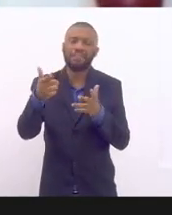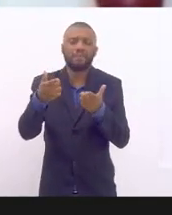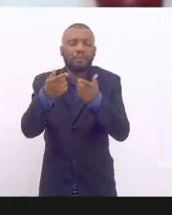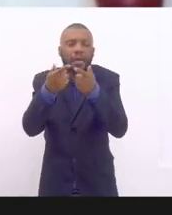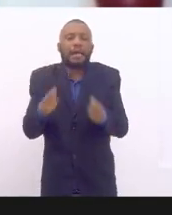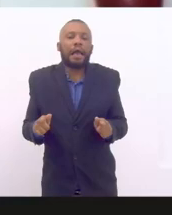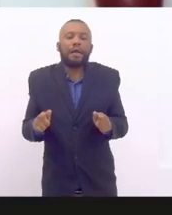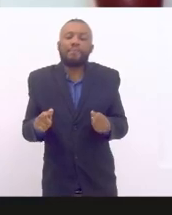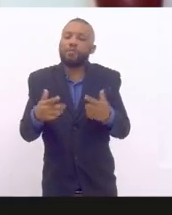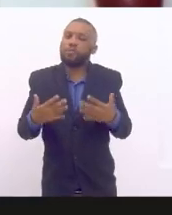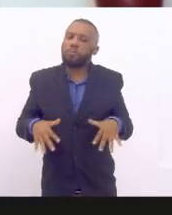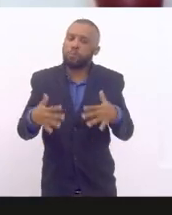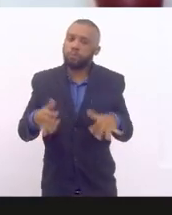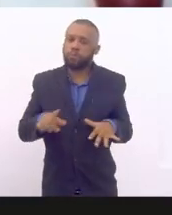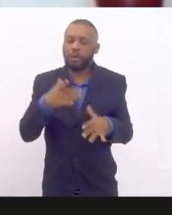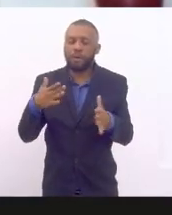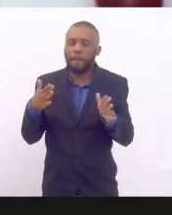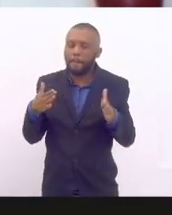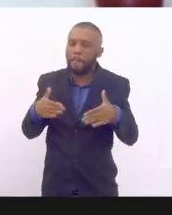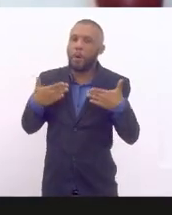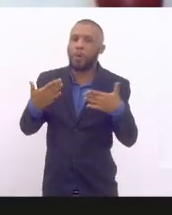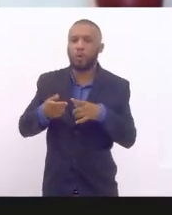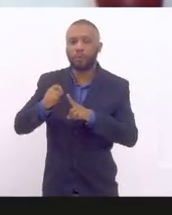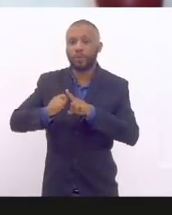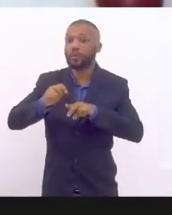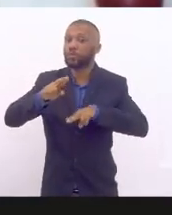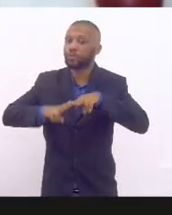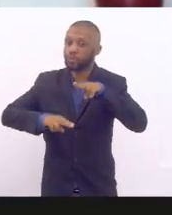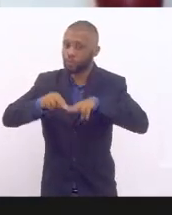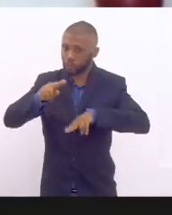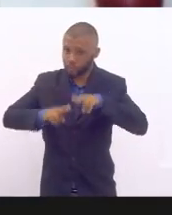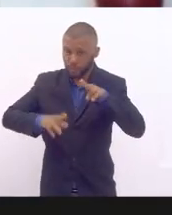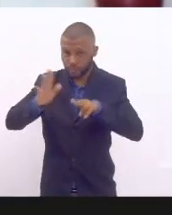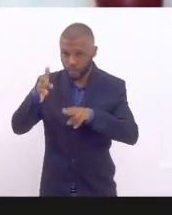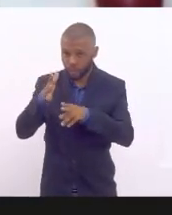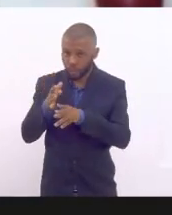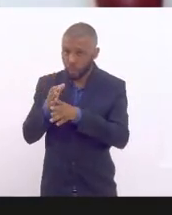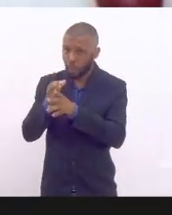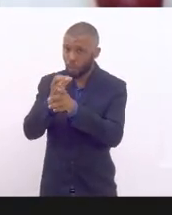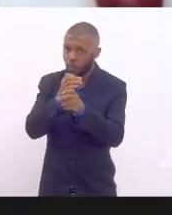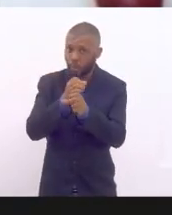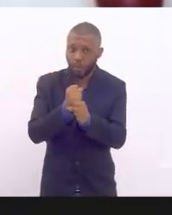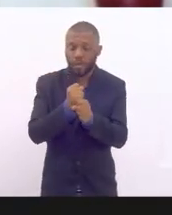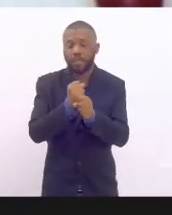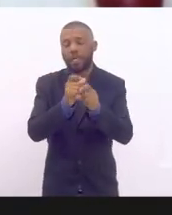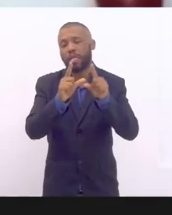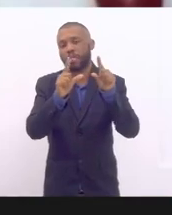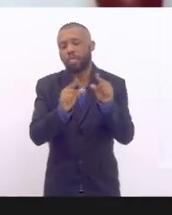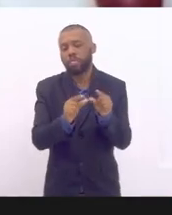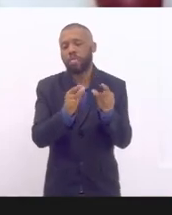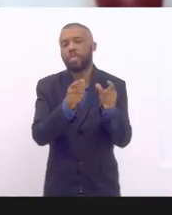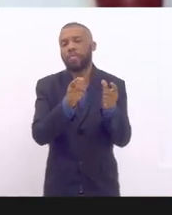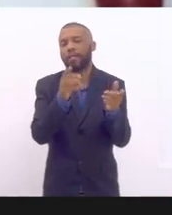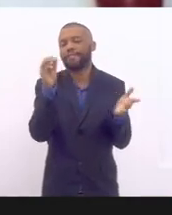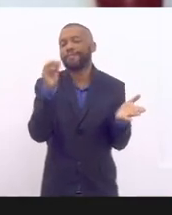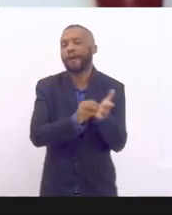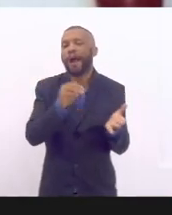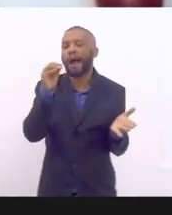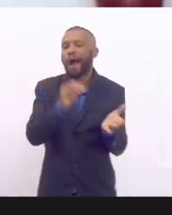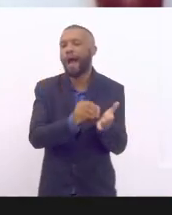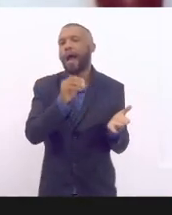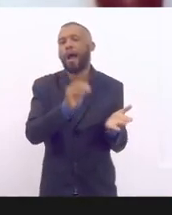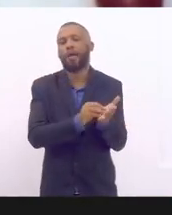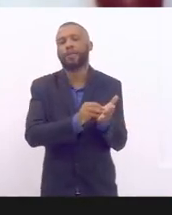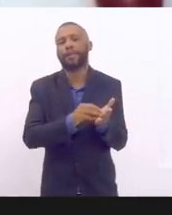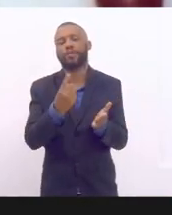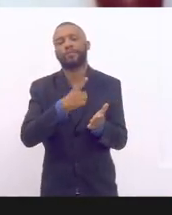grave nós fomos surpreendidos agora no mês de junho já um orçamento muito cidade mas